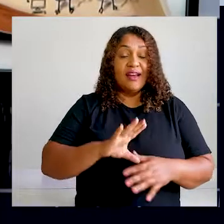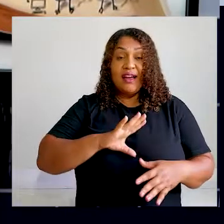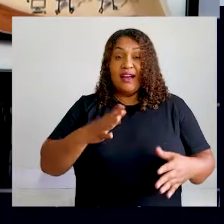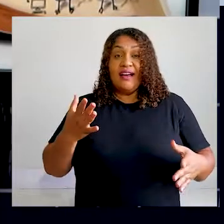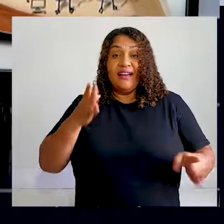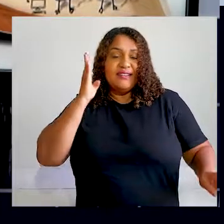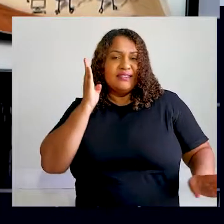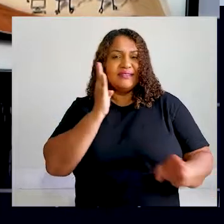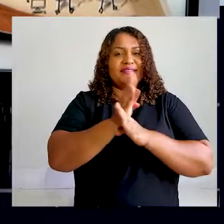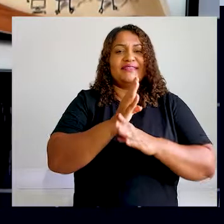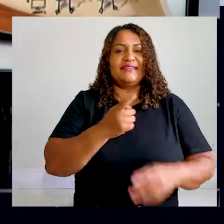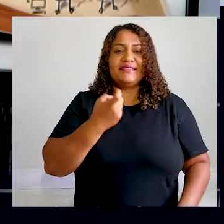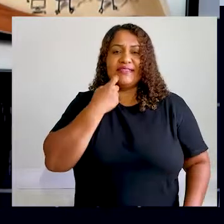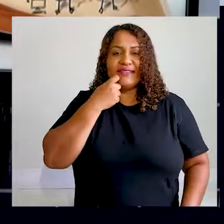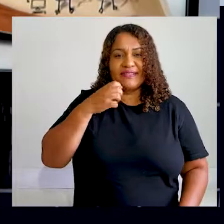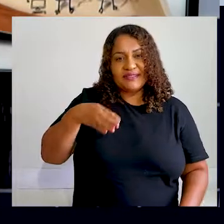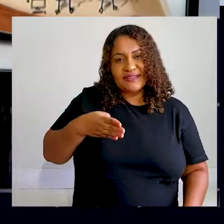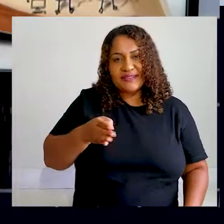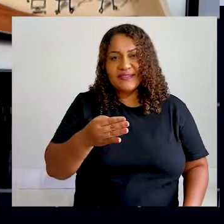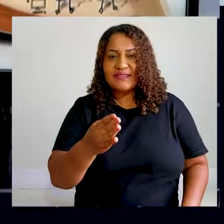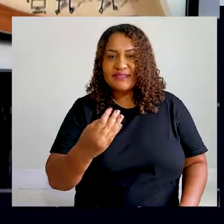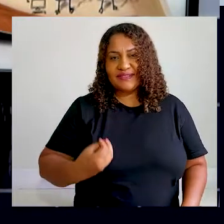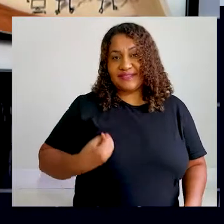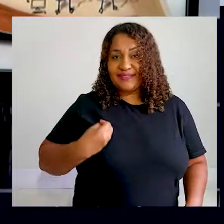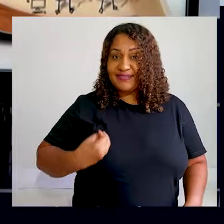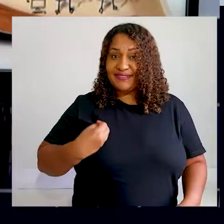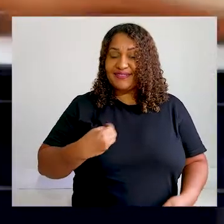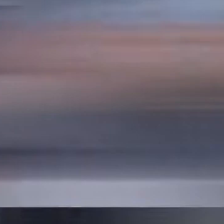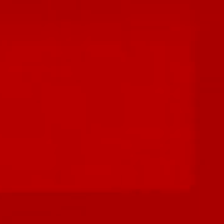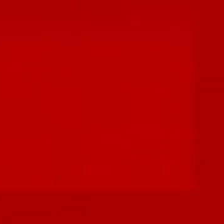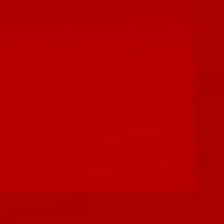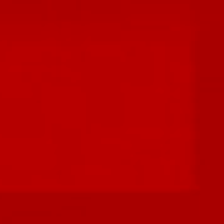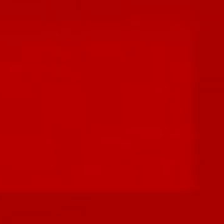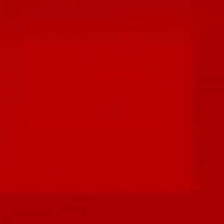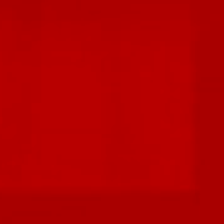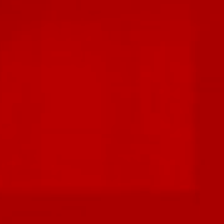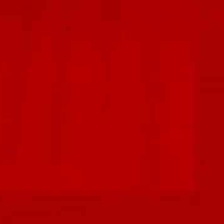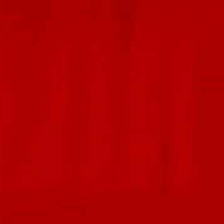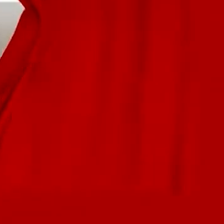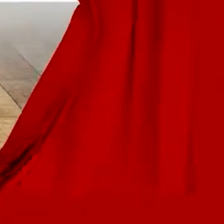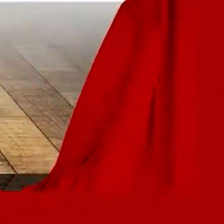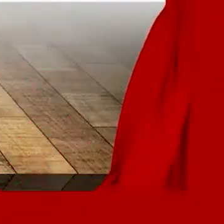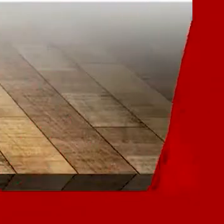de surpresas e descobertas que Douradinho viveu?